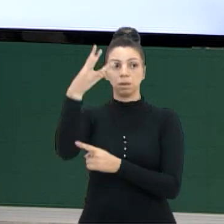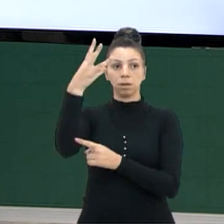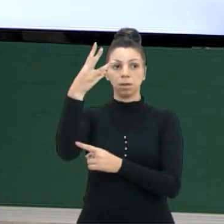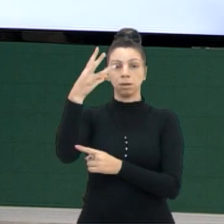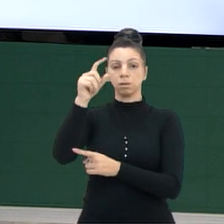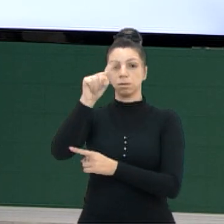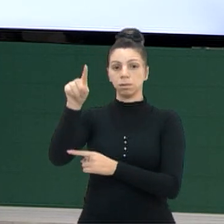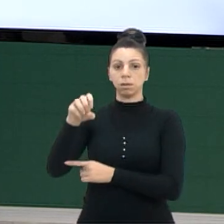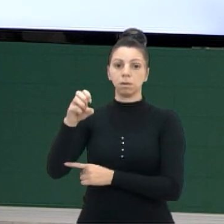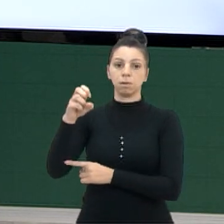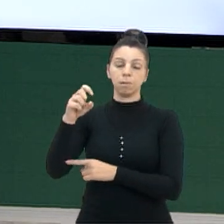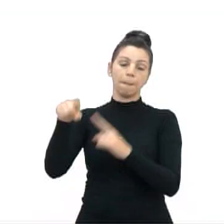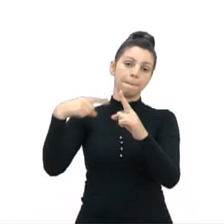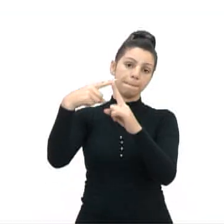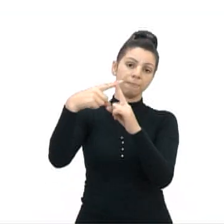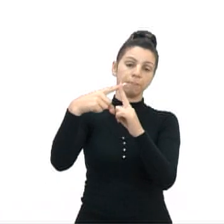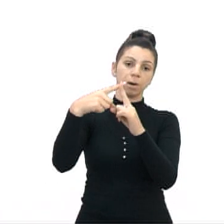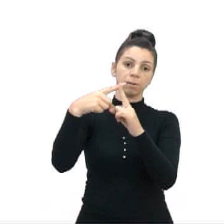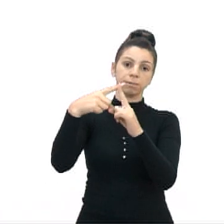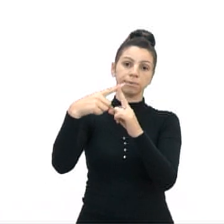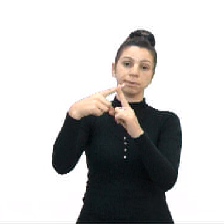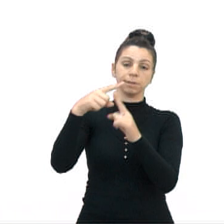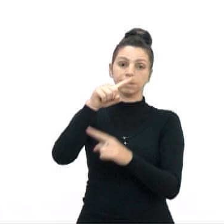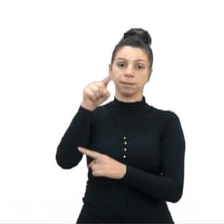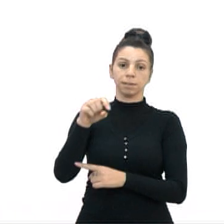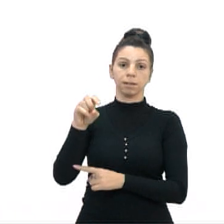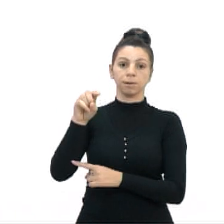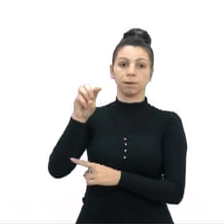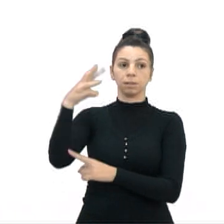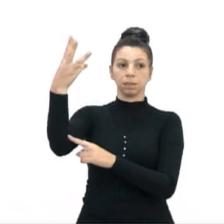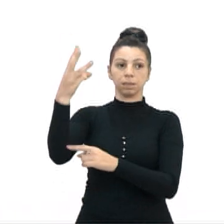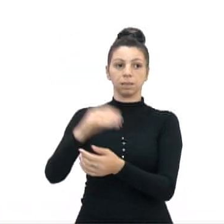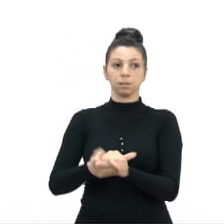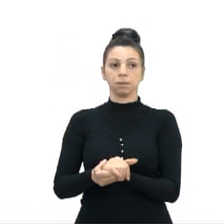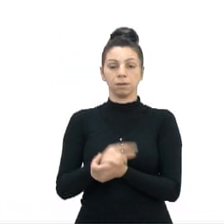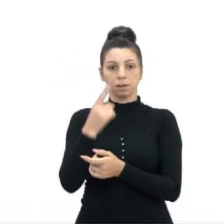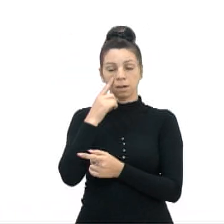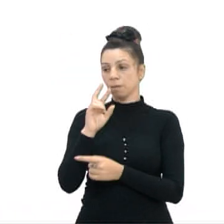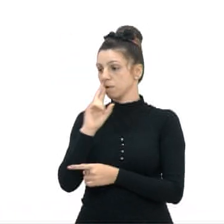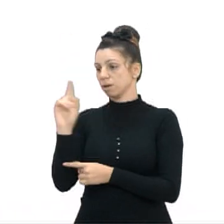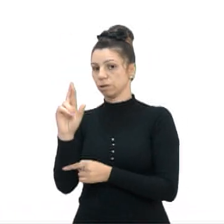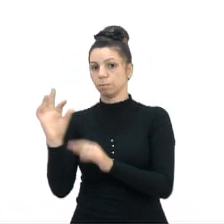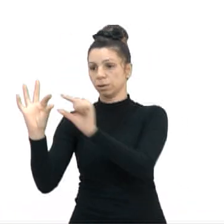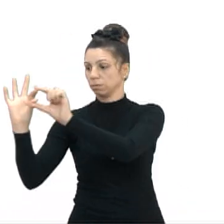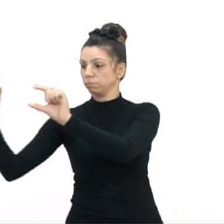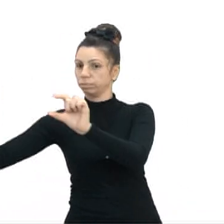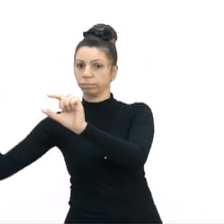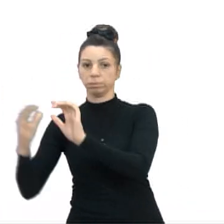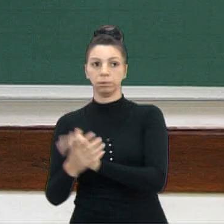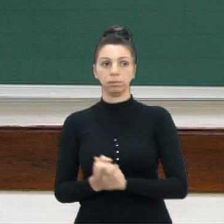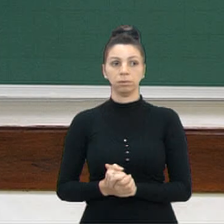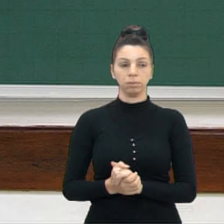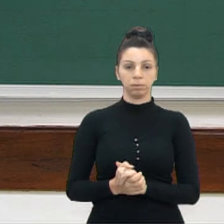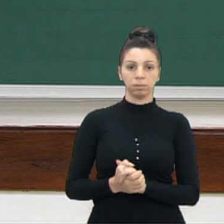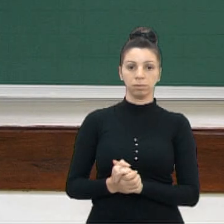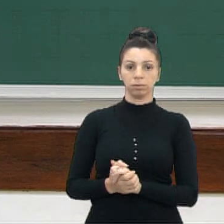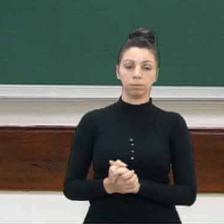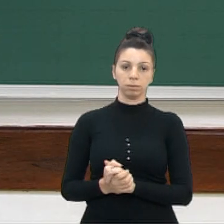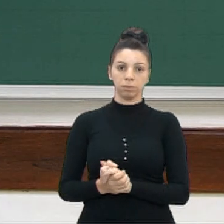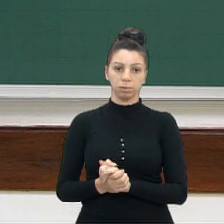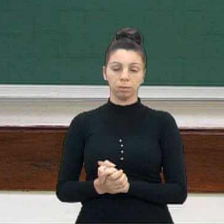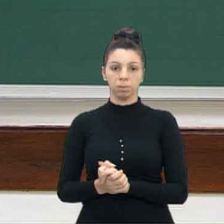expoentes. Resposta, 30, x na quinta, y na sexta, z na sexta. Aqui